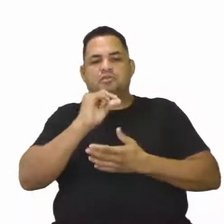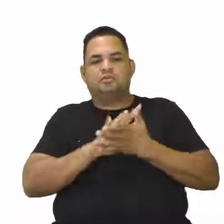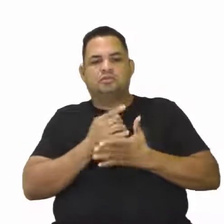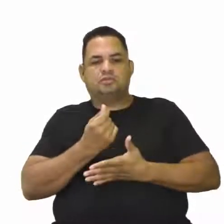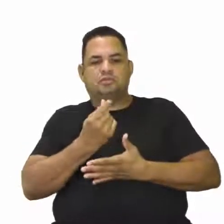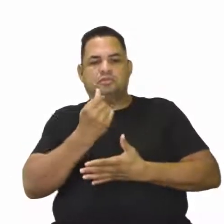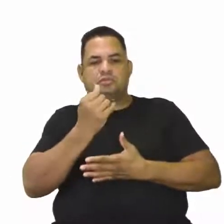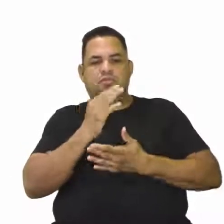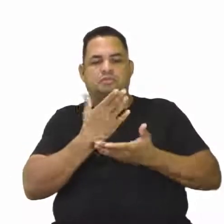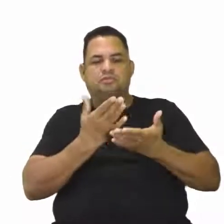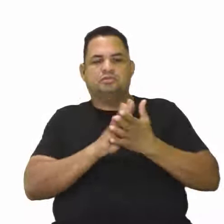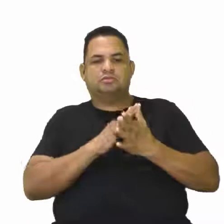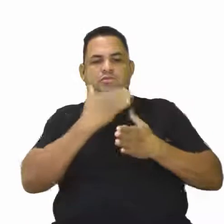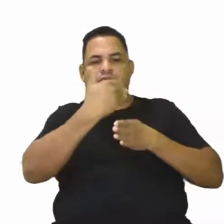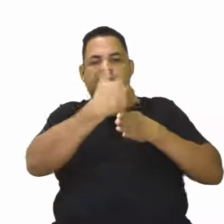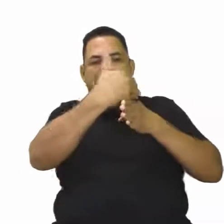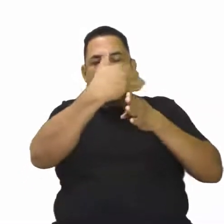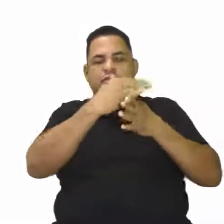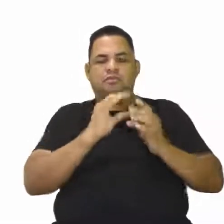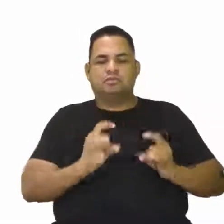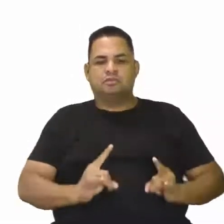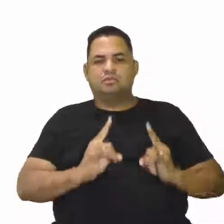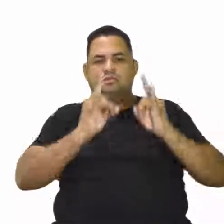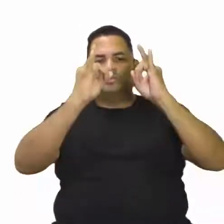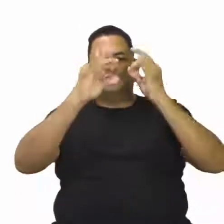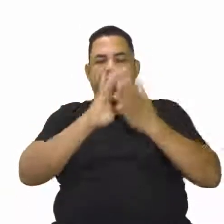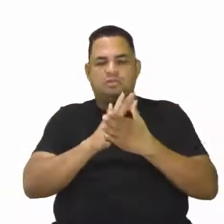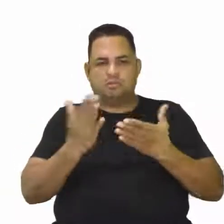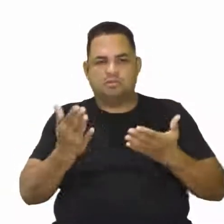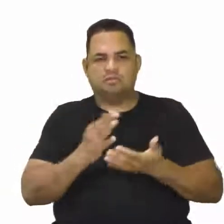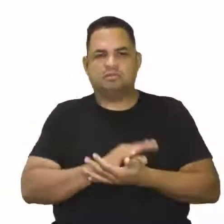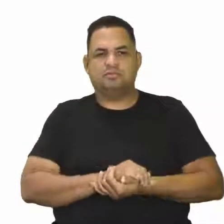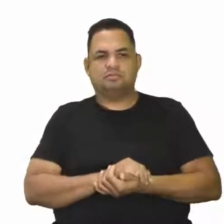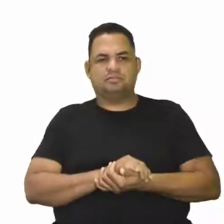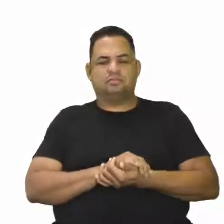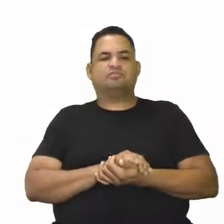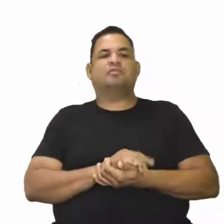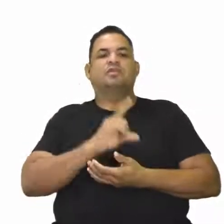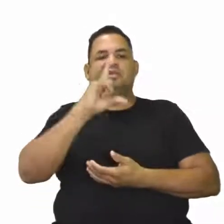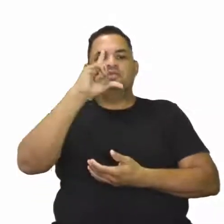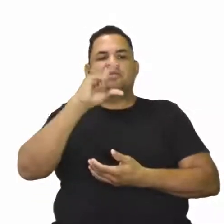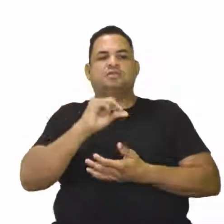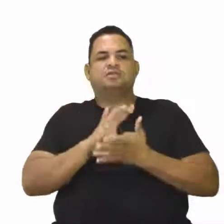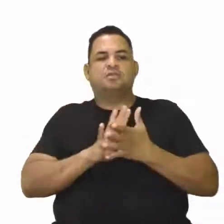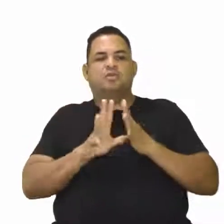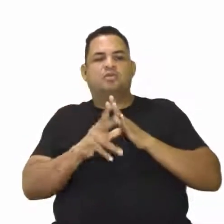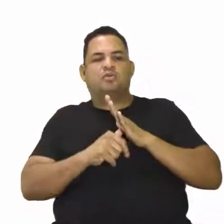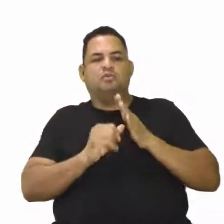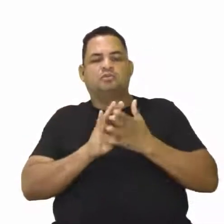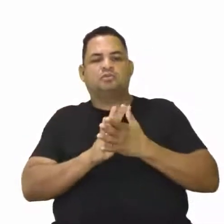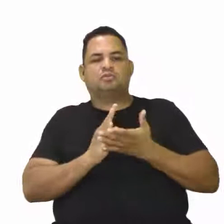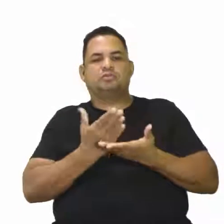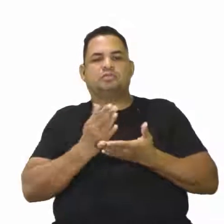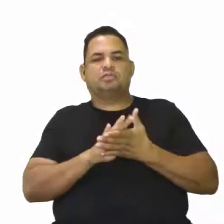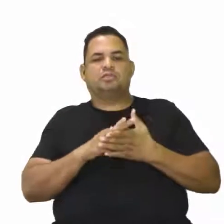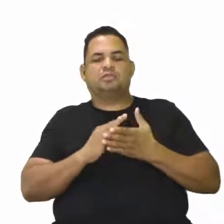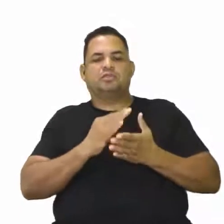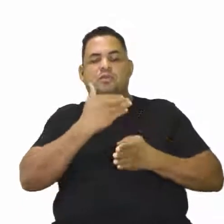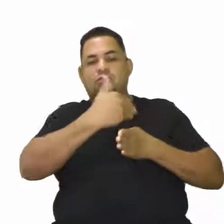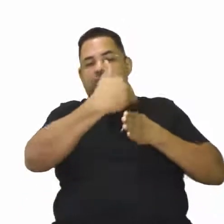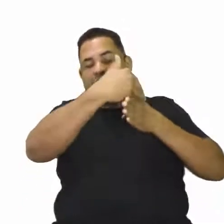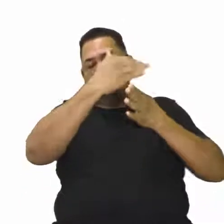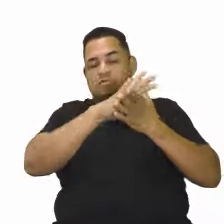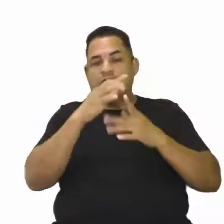Se você observar bem o texto, ele quer dizer que ele vai inibir a corrupção na construção civil. Por quê? Tem o